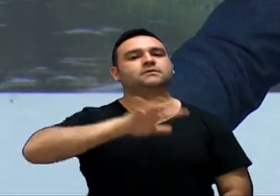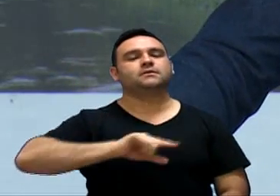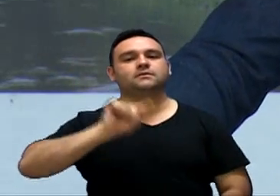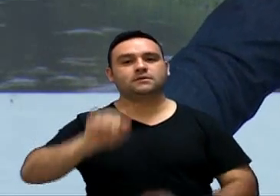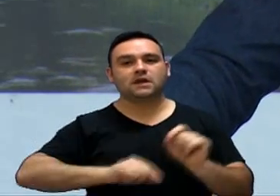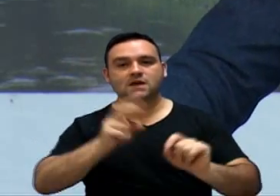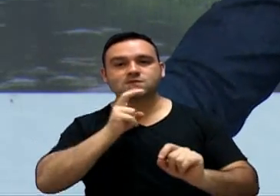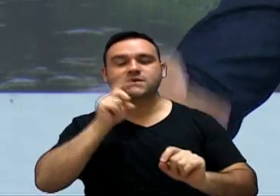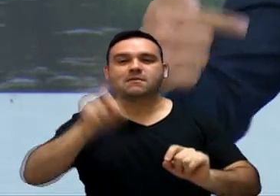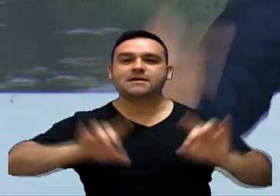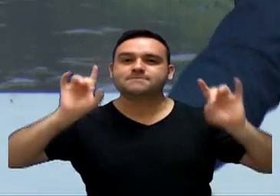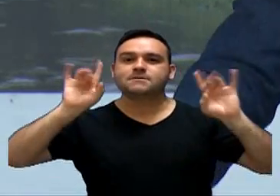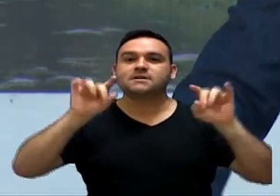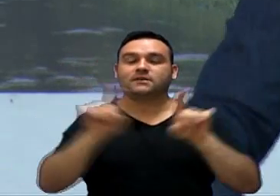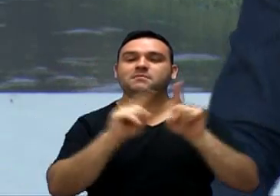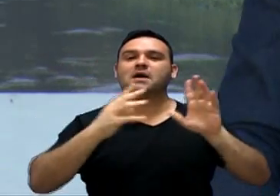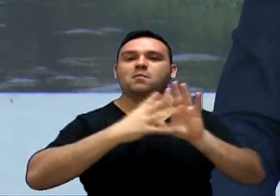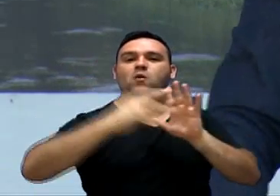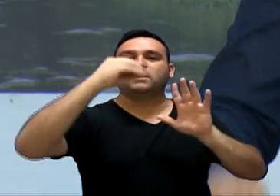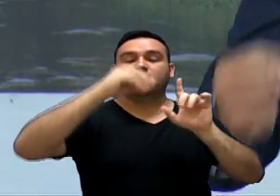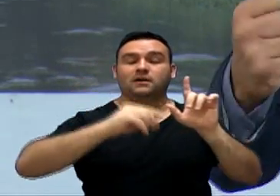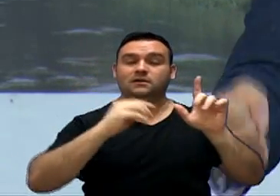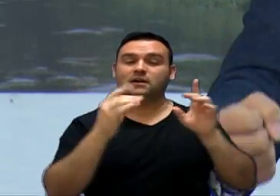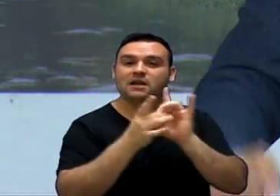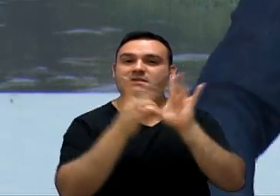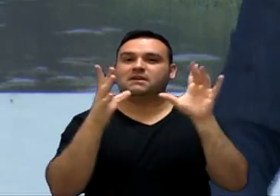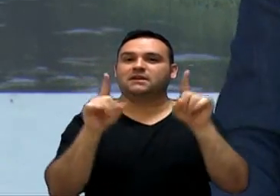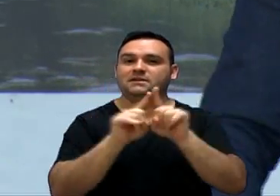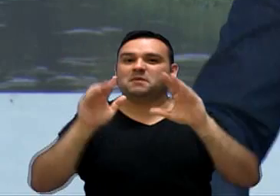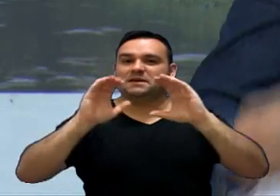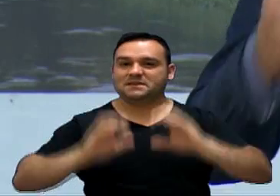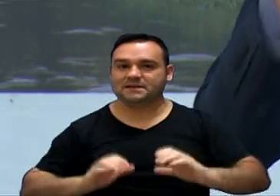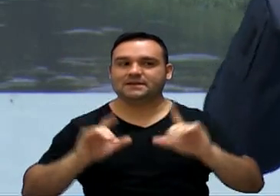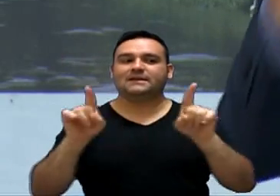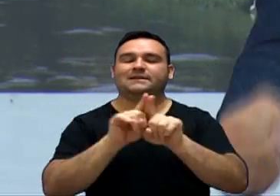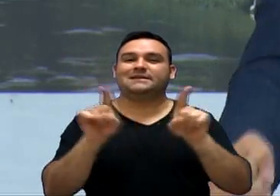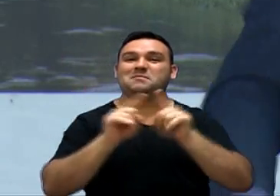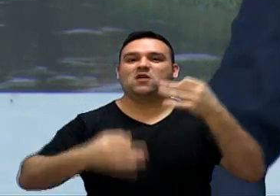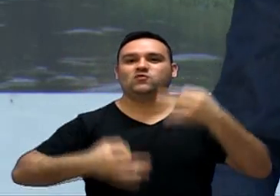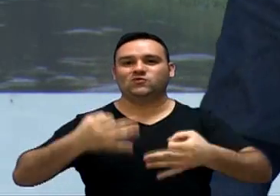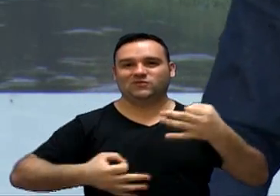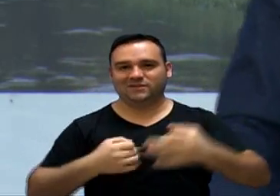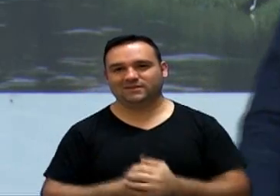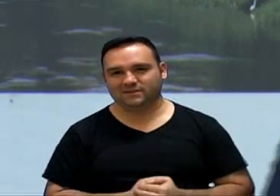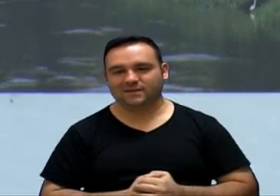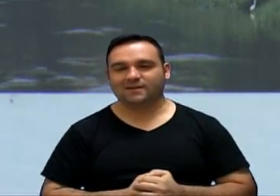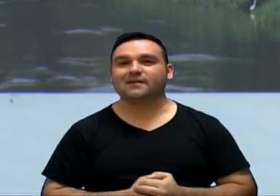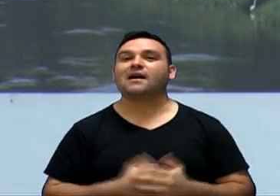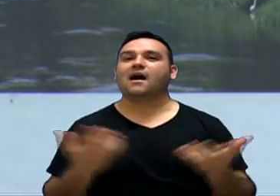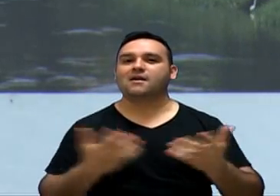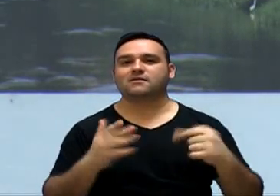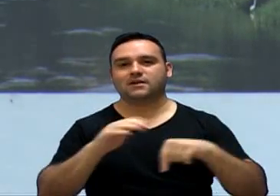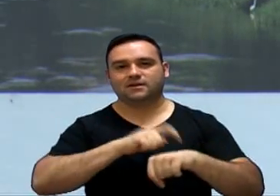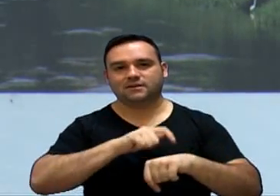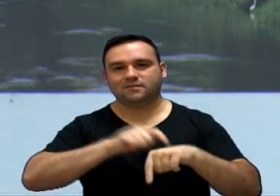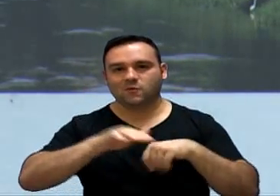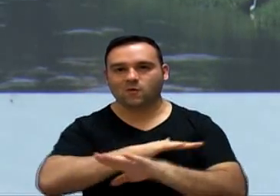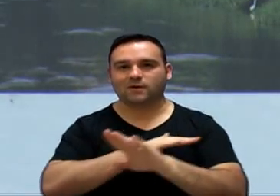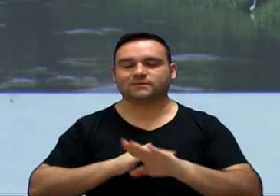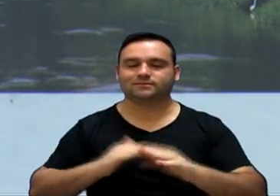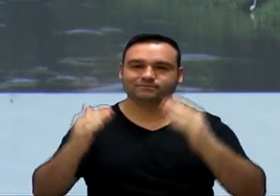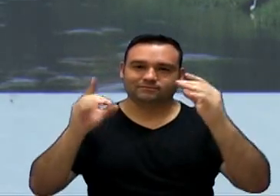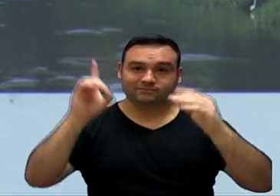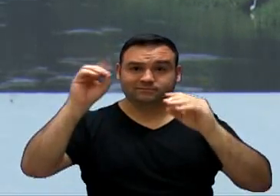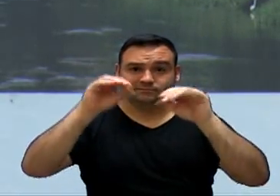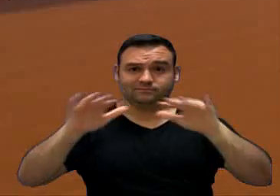colocando Sorocaba como destaque, como exemplo de liberdade, exemplo de cidadania, exemplo de justiça. Aqui eu reservo o restante do meu tempo, senhor presidente.